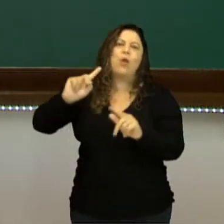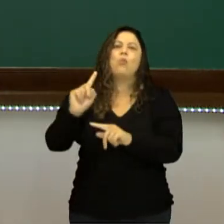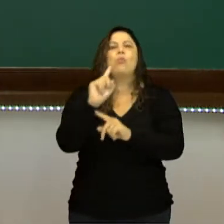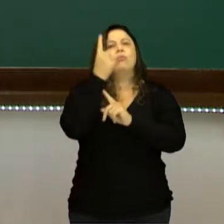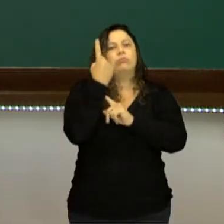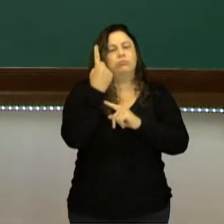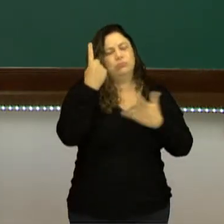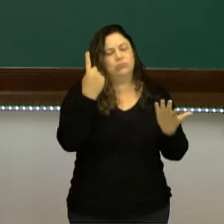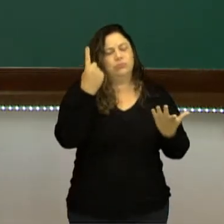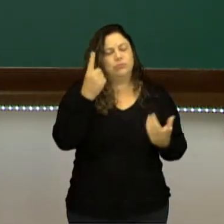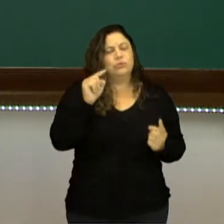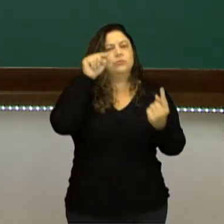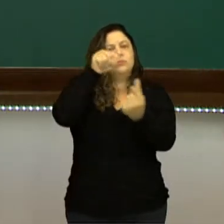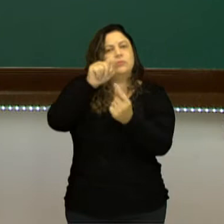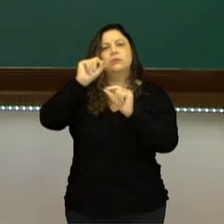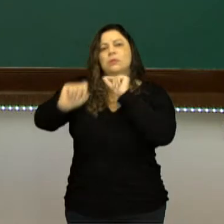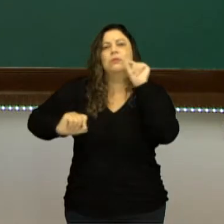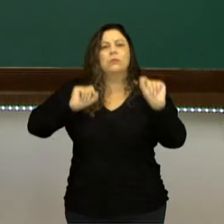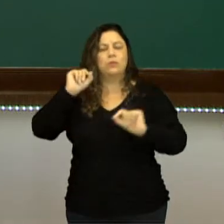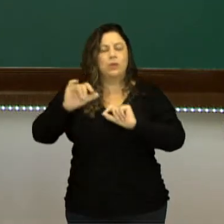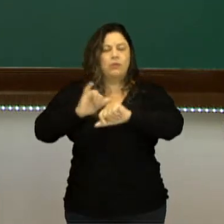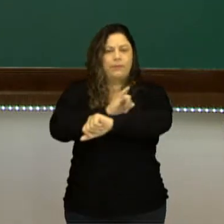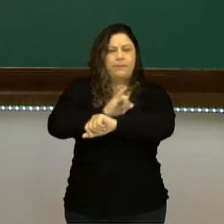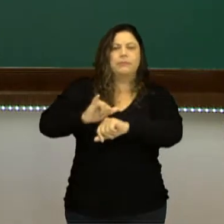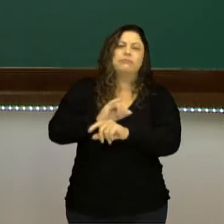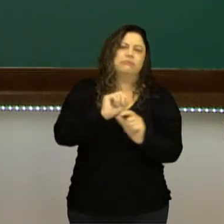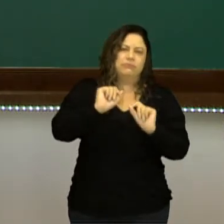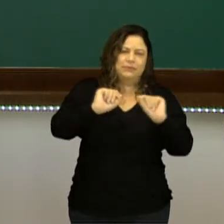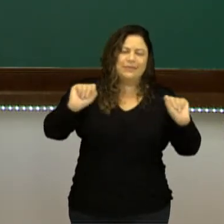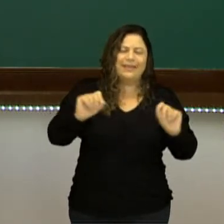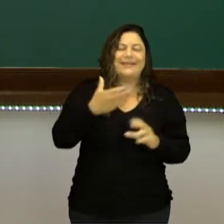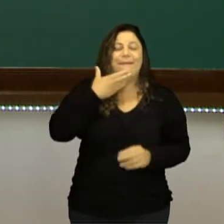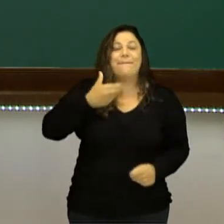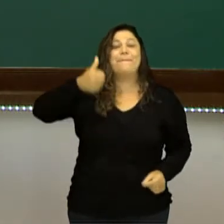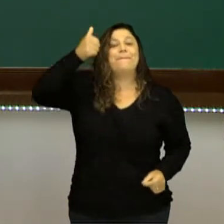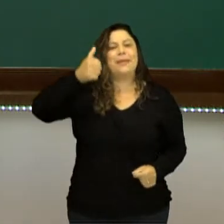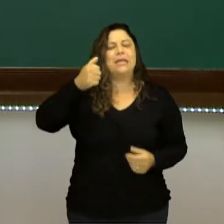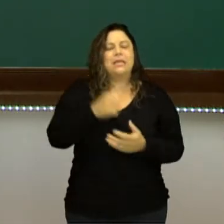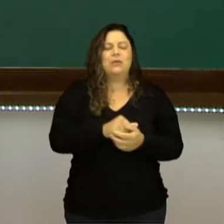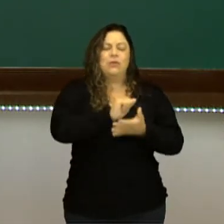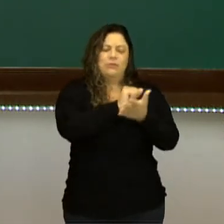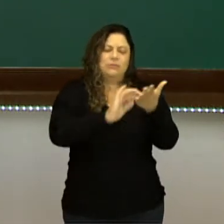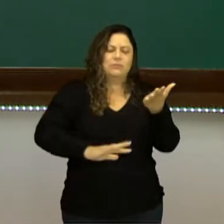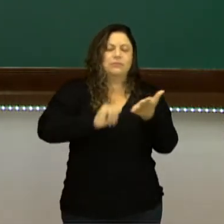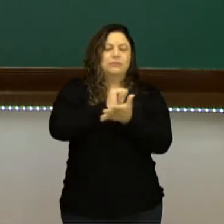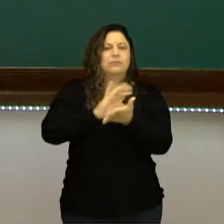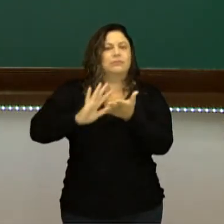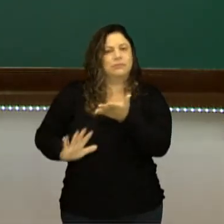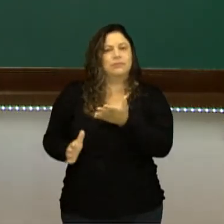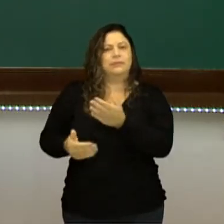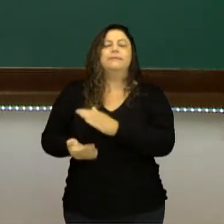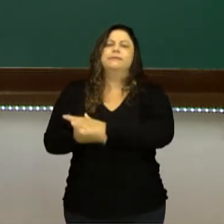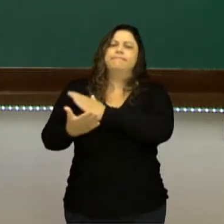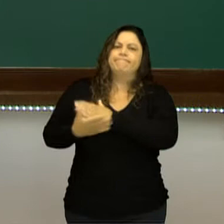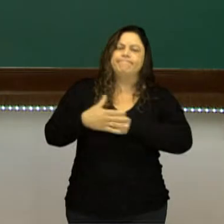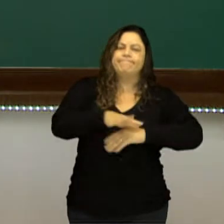gente precisa identificar qual método é melhor para você fazer essa revisão dos exercícios, né, contribuir